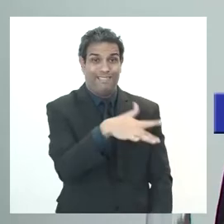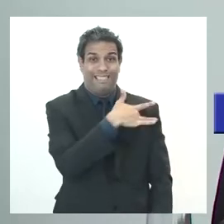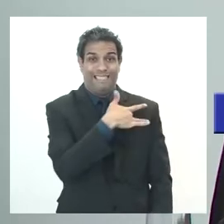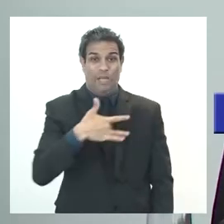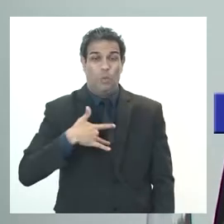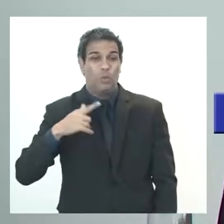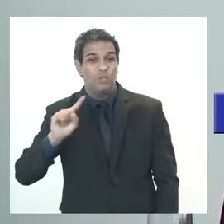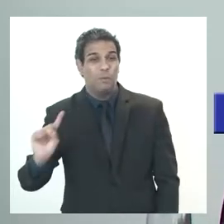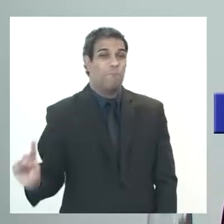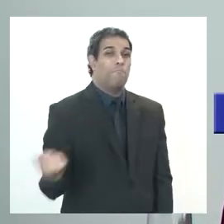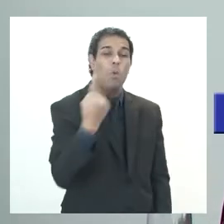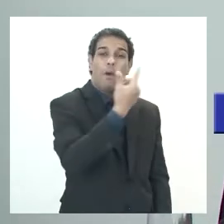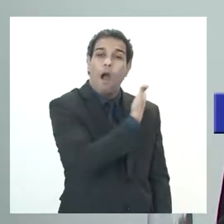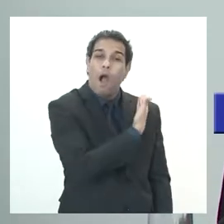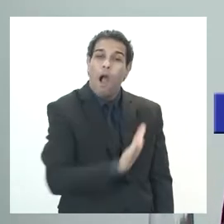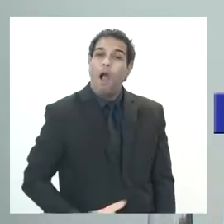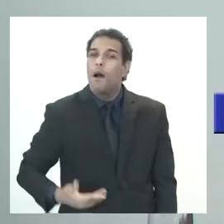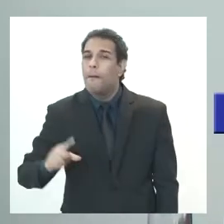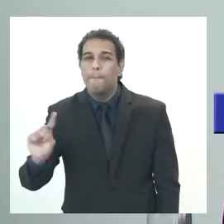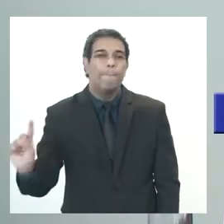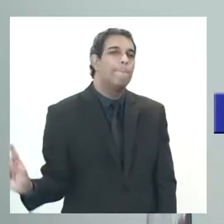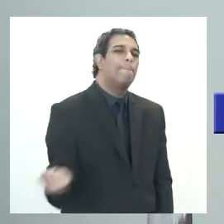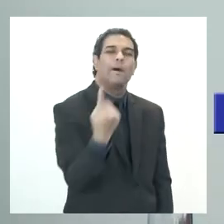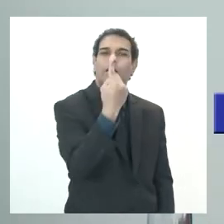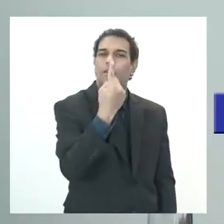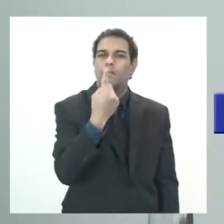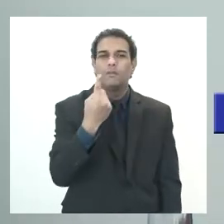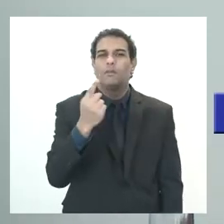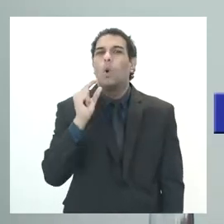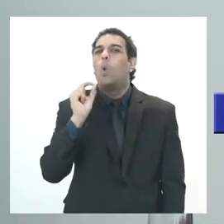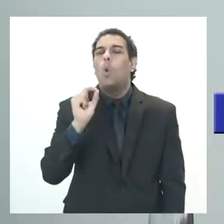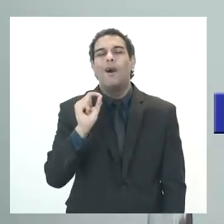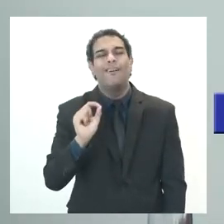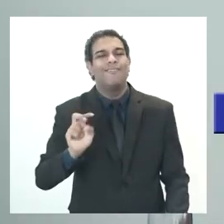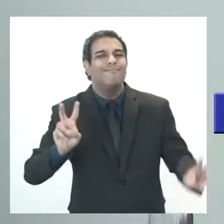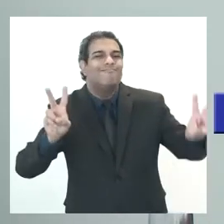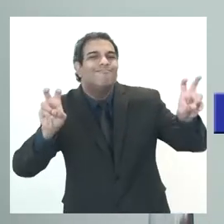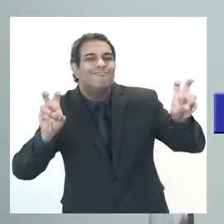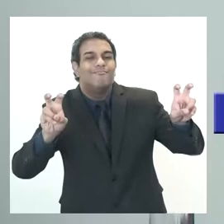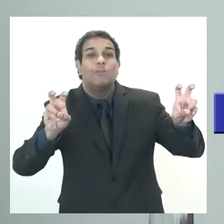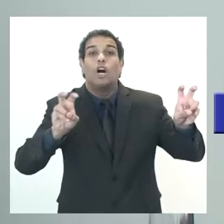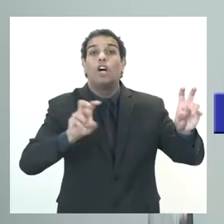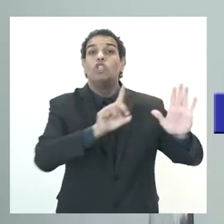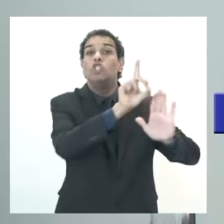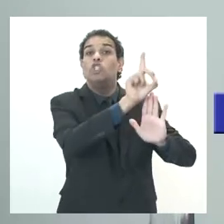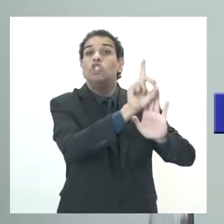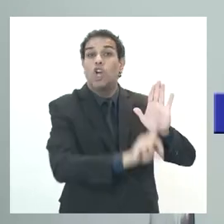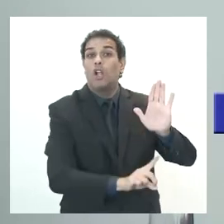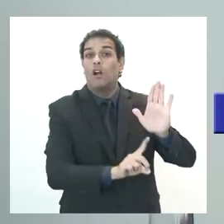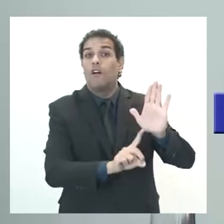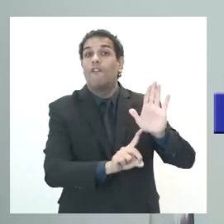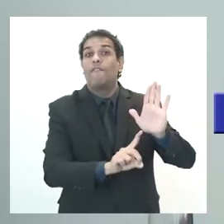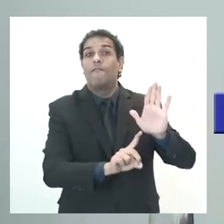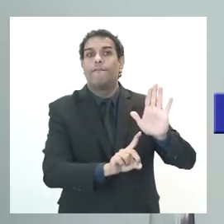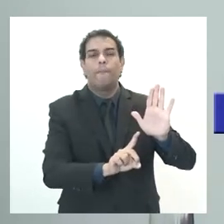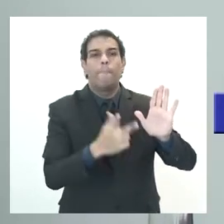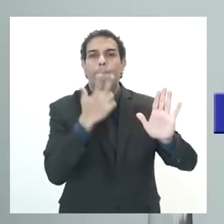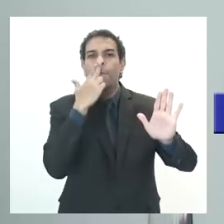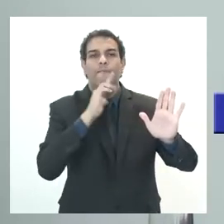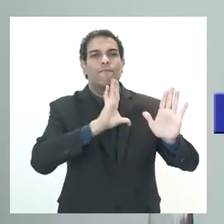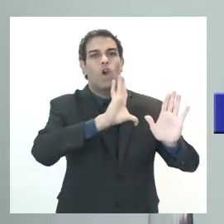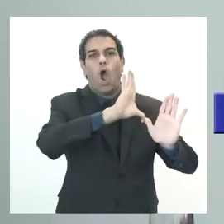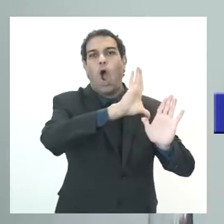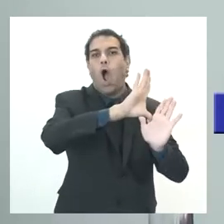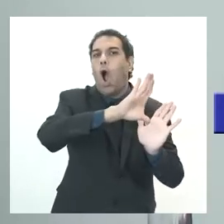o primeira foi o primeiro é digamos assim direito que foi assaltado